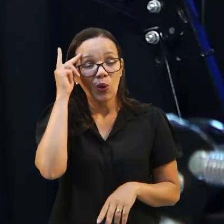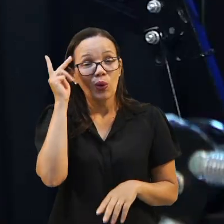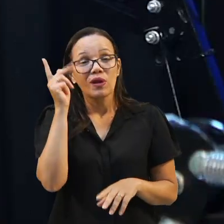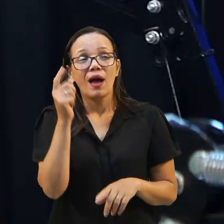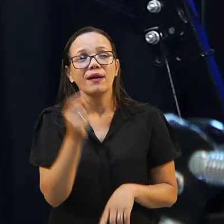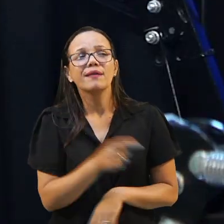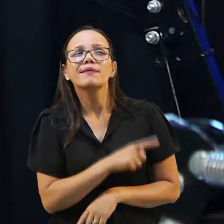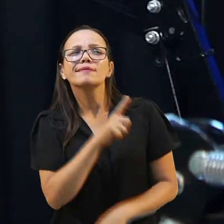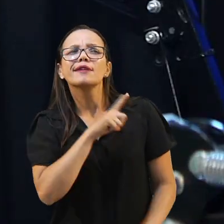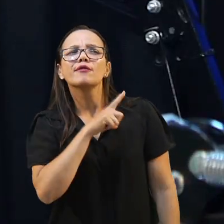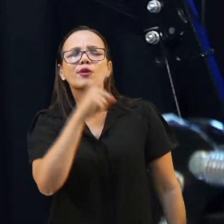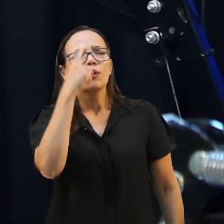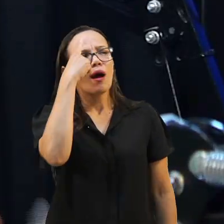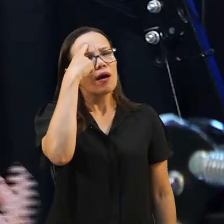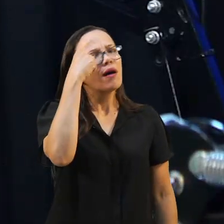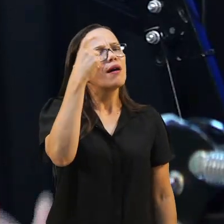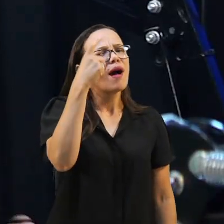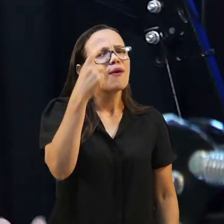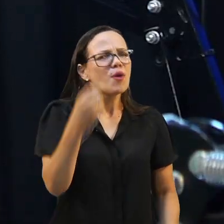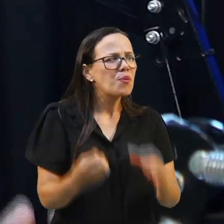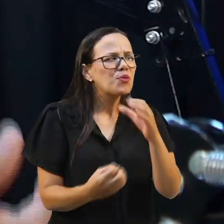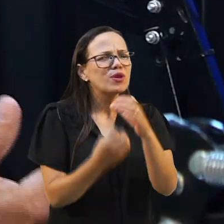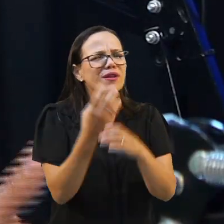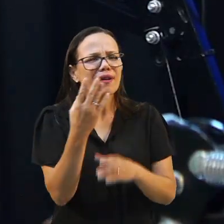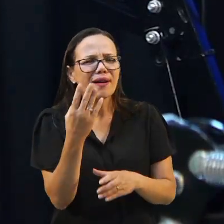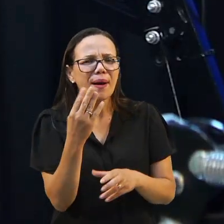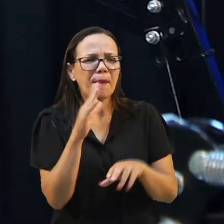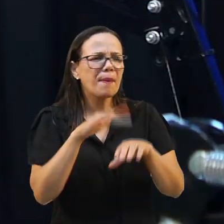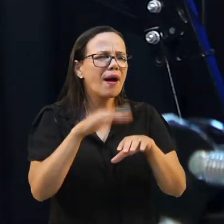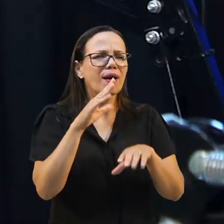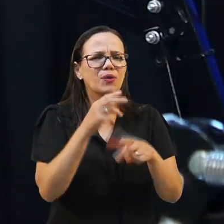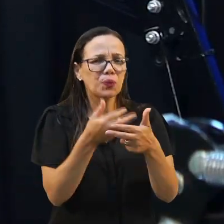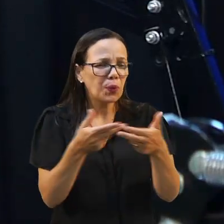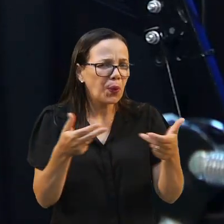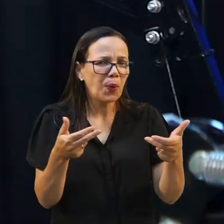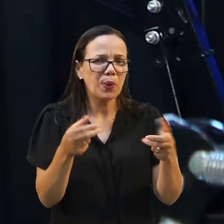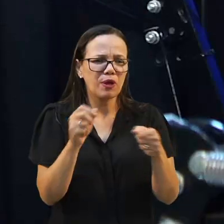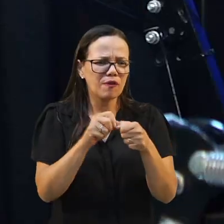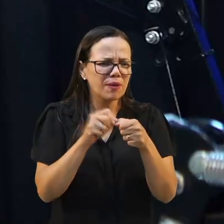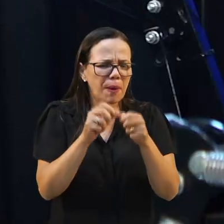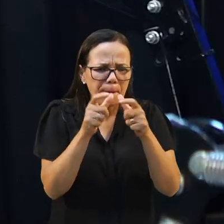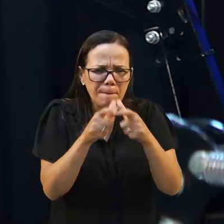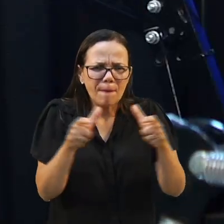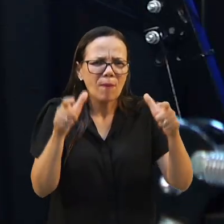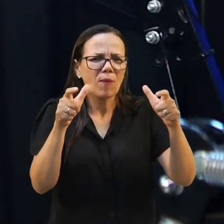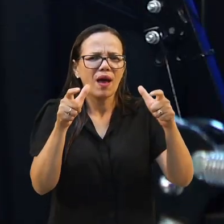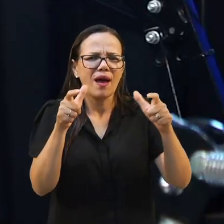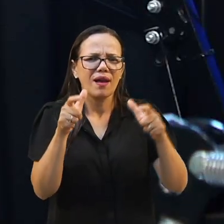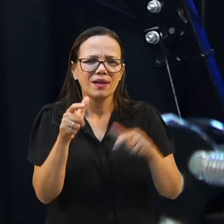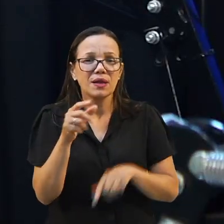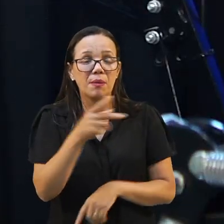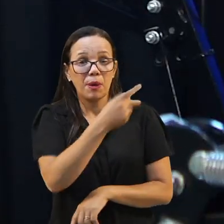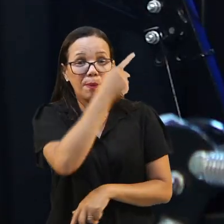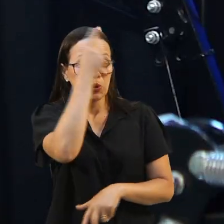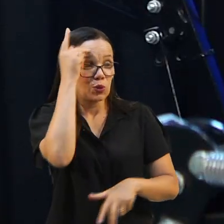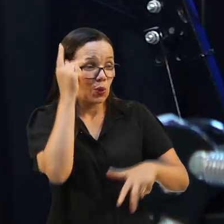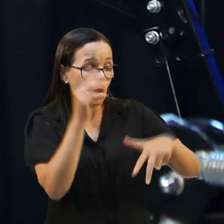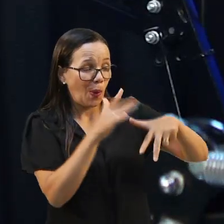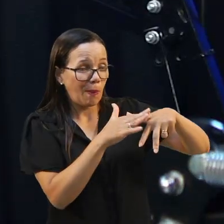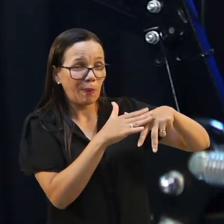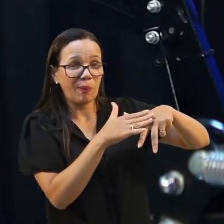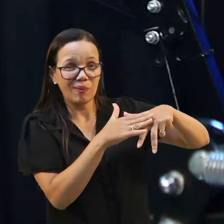surgiu a ideia de fazer alguma coisa mais expressiva para o paciente com